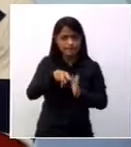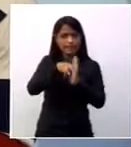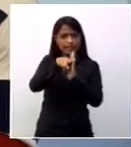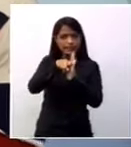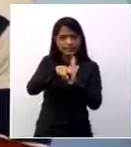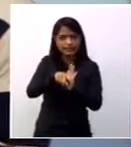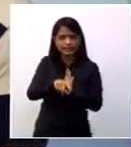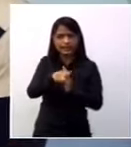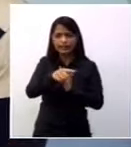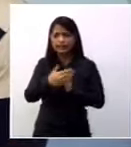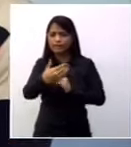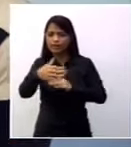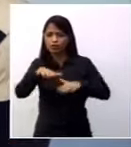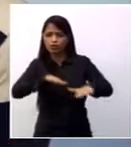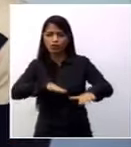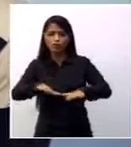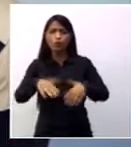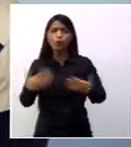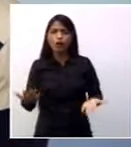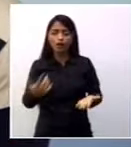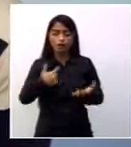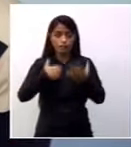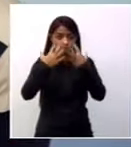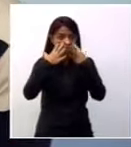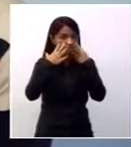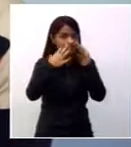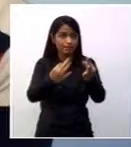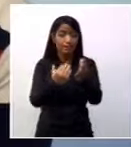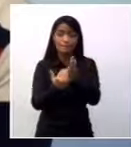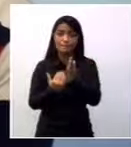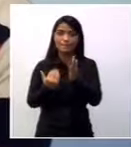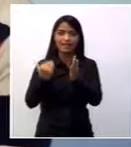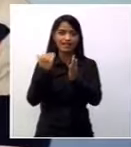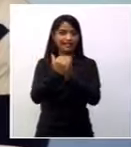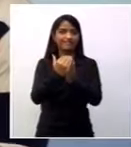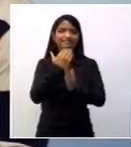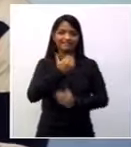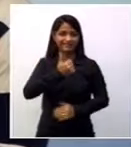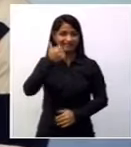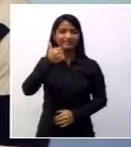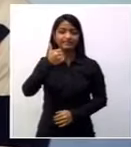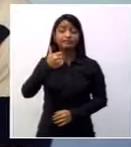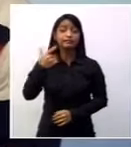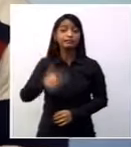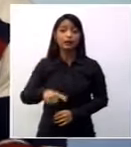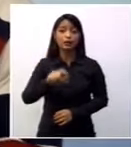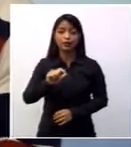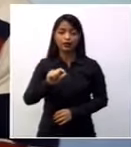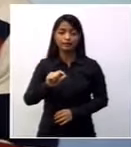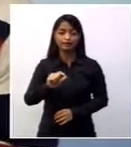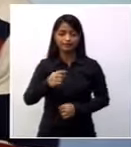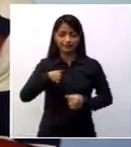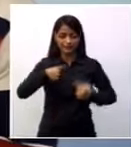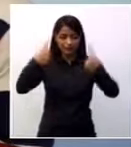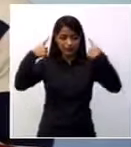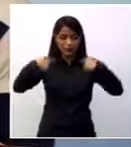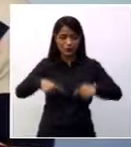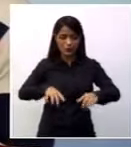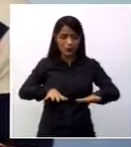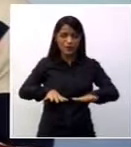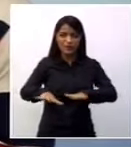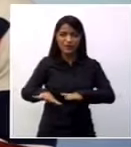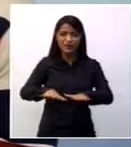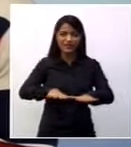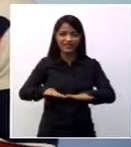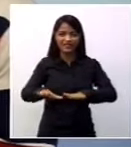seu colega vai fazer, então você tem uma melhora da concentração impressionante. Você também tem uma coordenação de movimentos, você